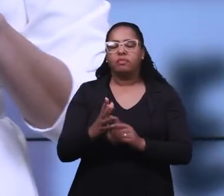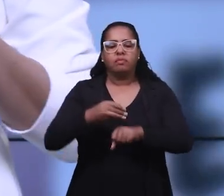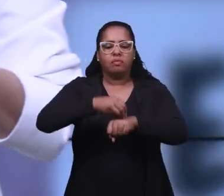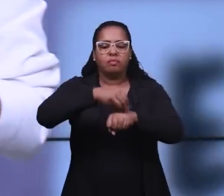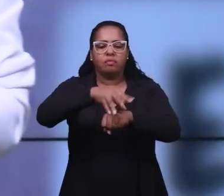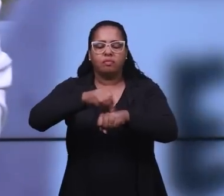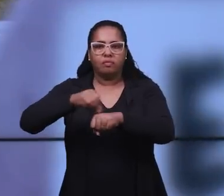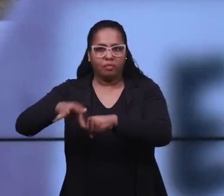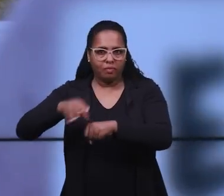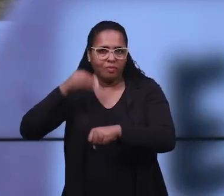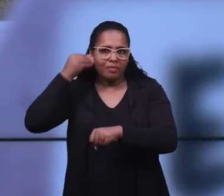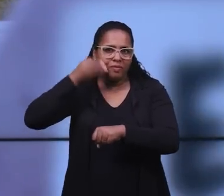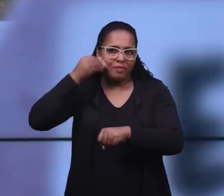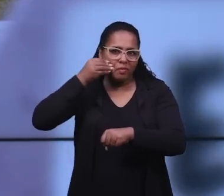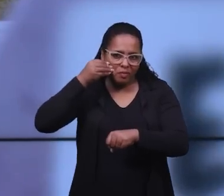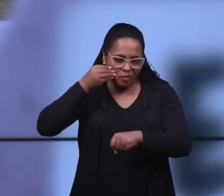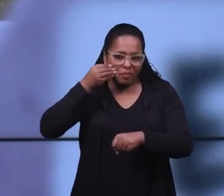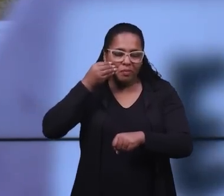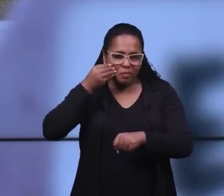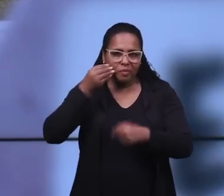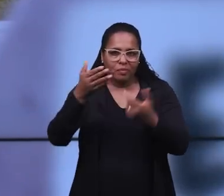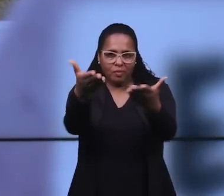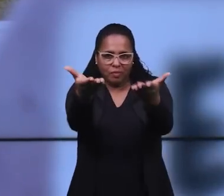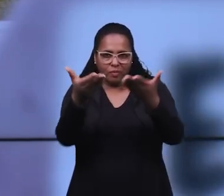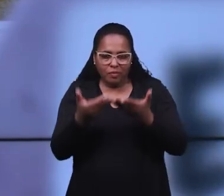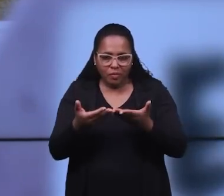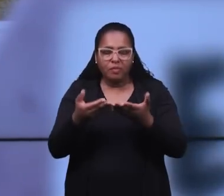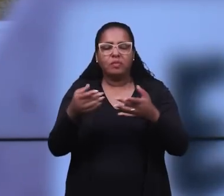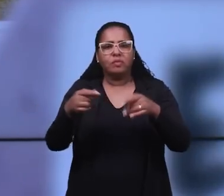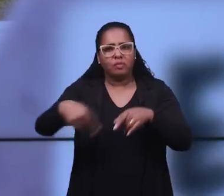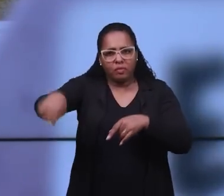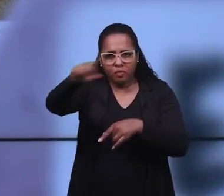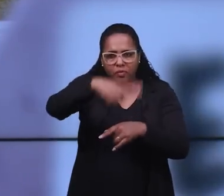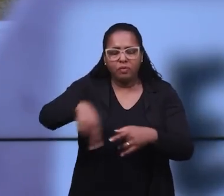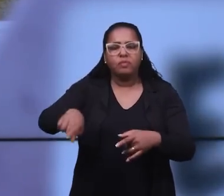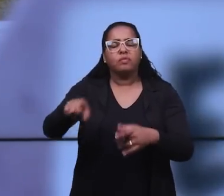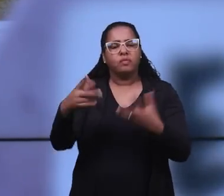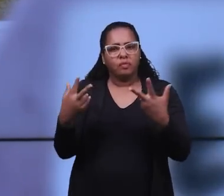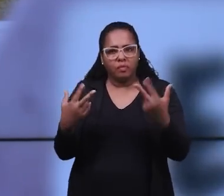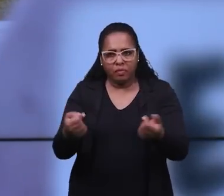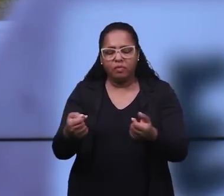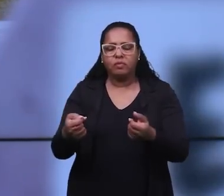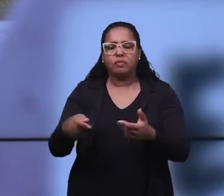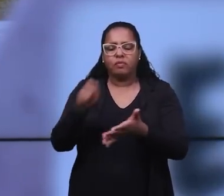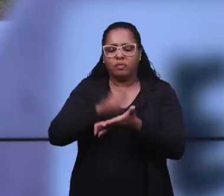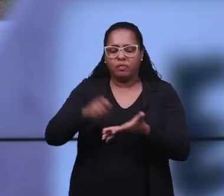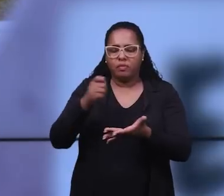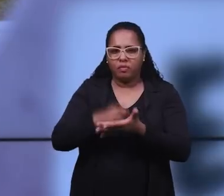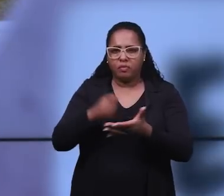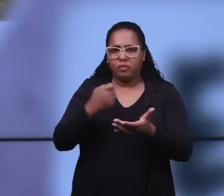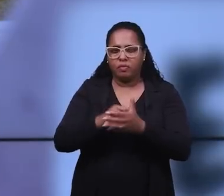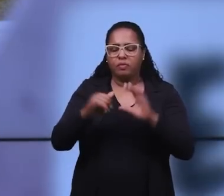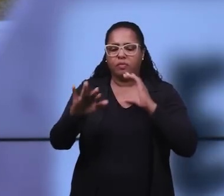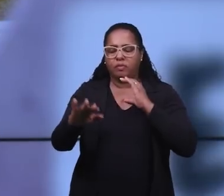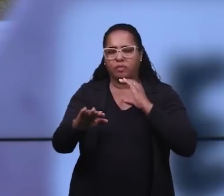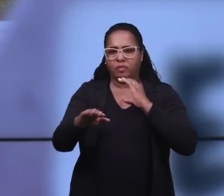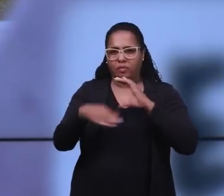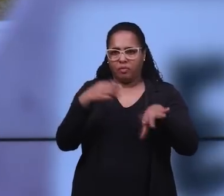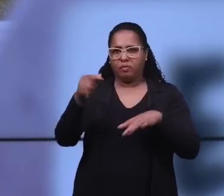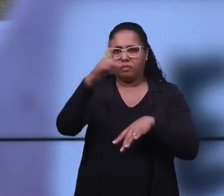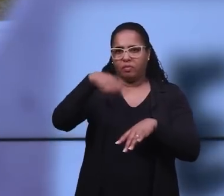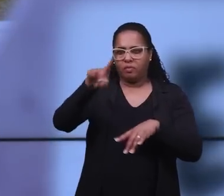Nós vamos compartilhar uma experiência e convidamos os irmãos a fazerem o mesmo, escrevendo para o e-mail